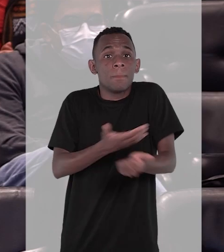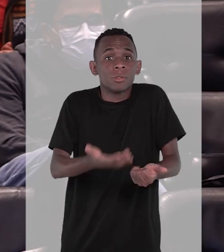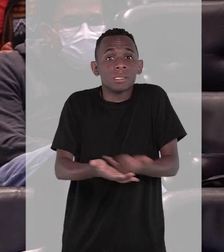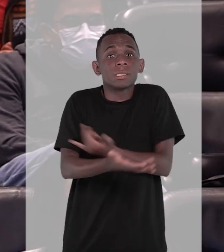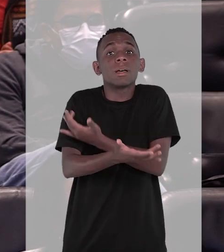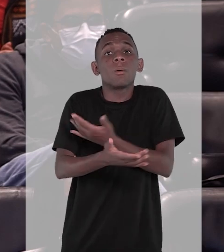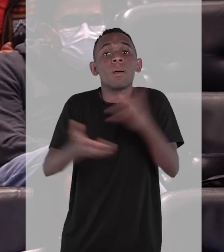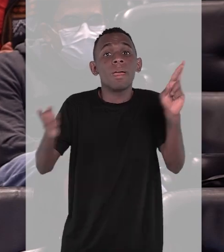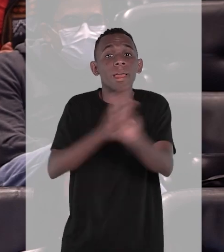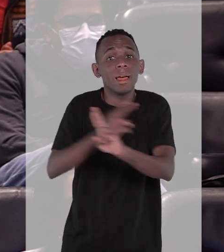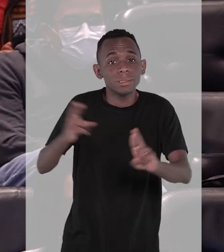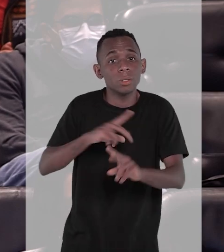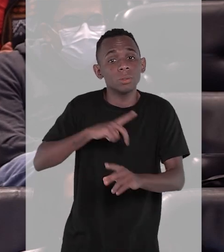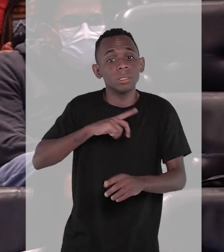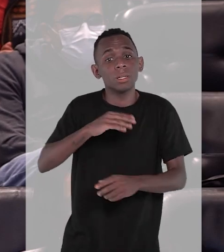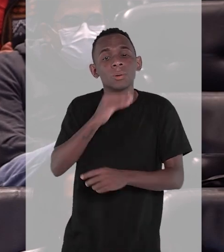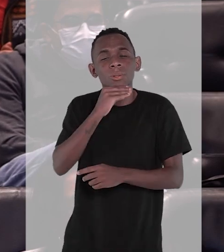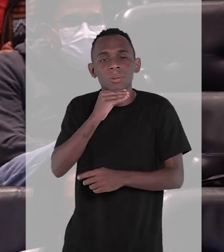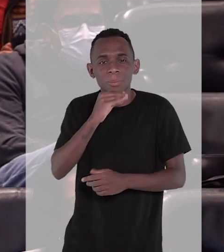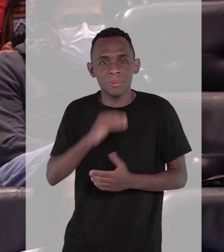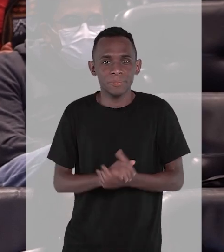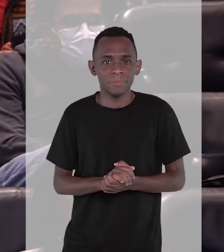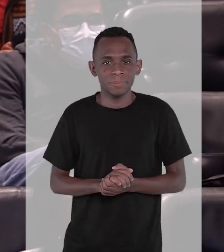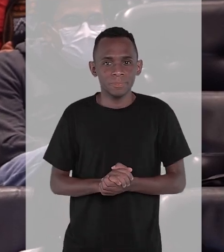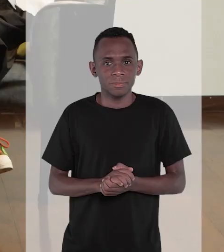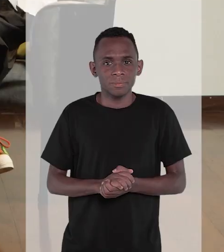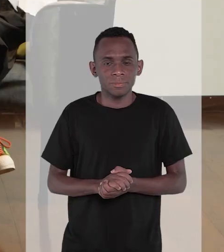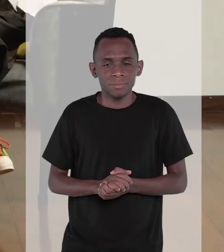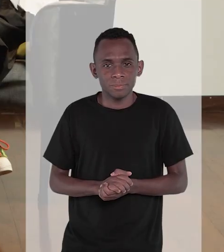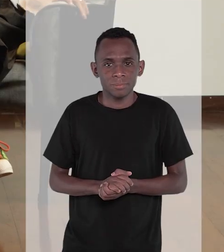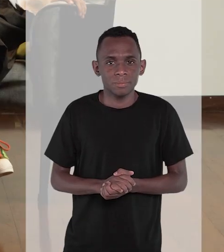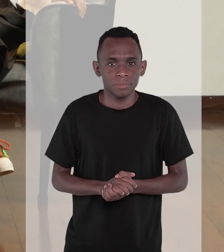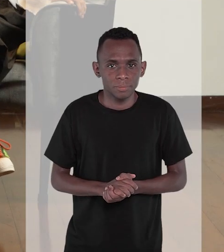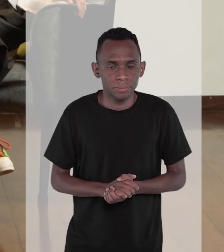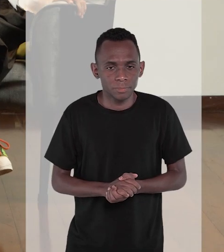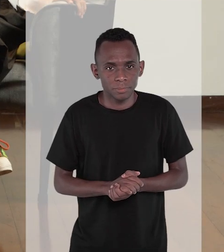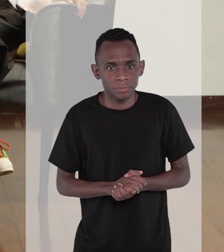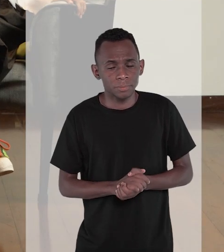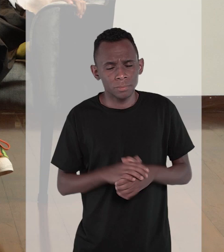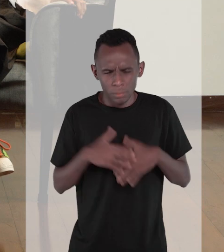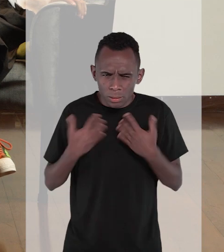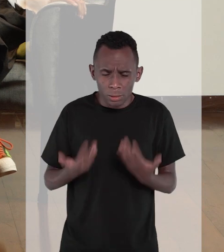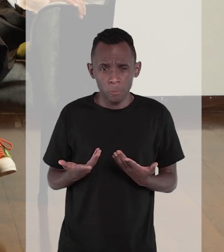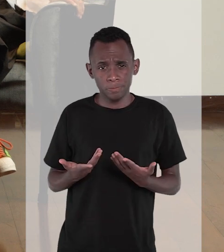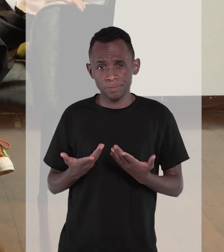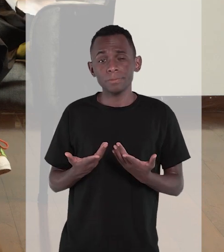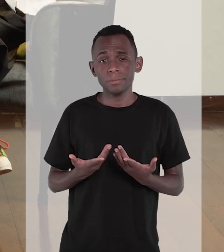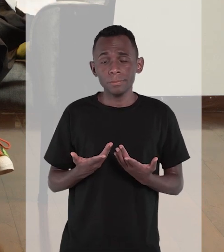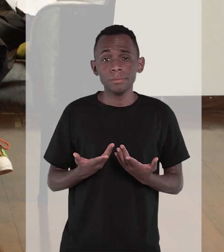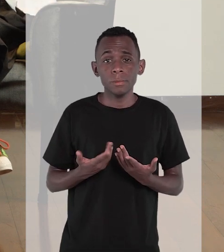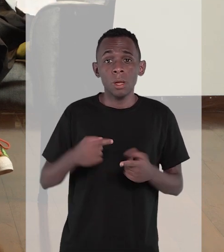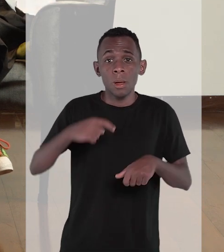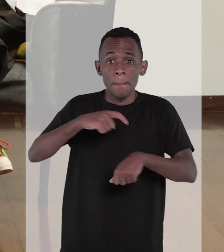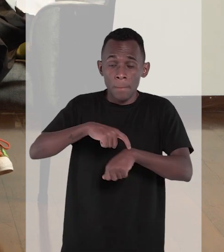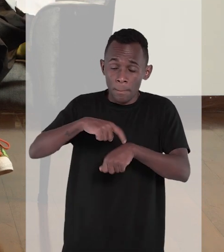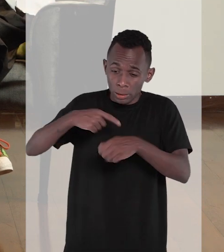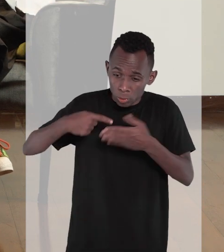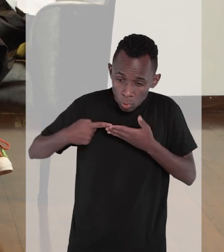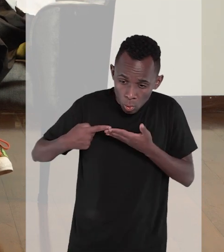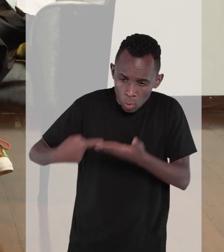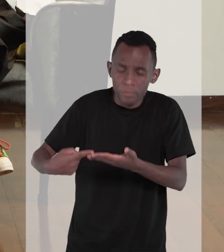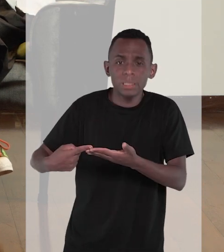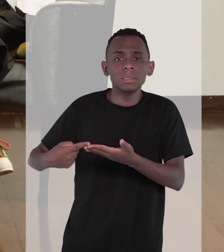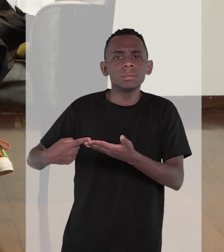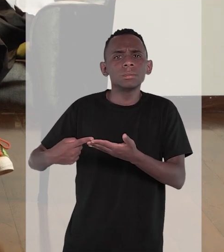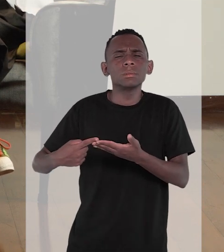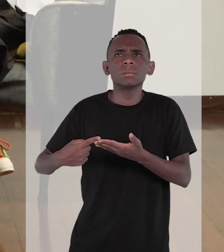fazer pós-fácil para Drummond? Parecida com a emoção da tua pergunta para mim. Bom, quando veio o